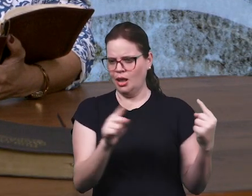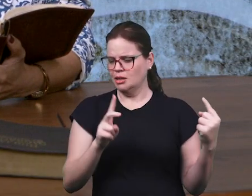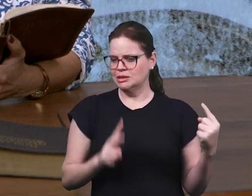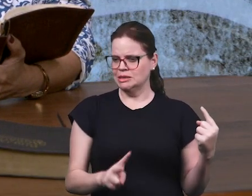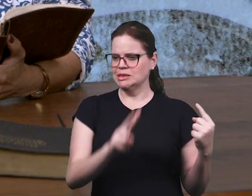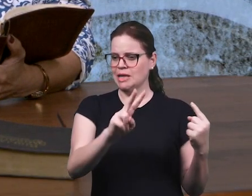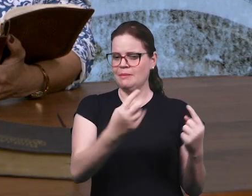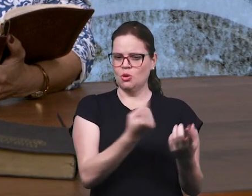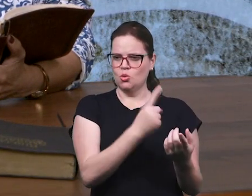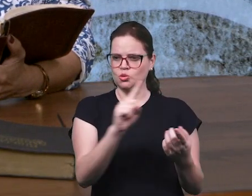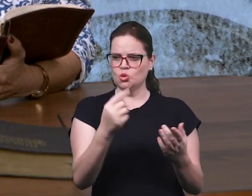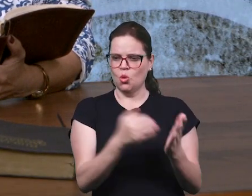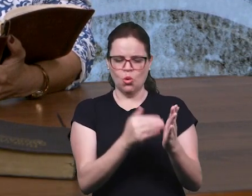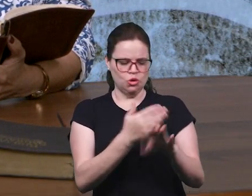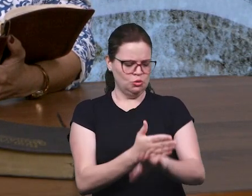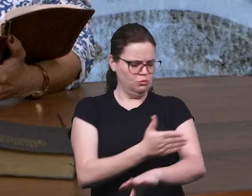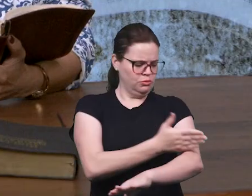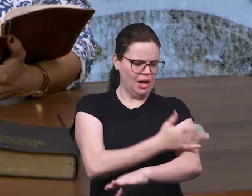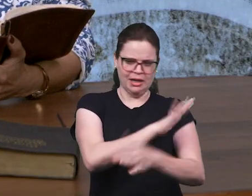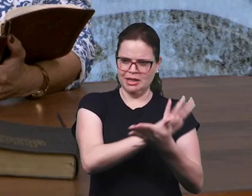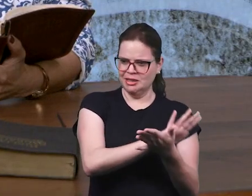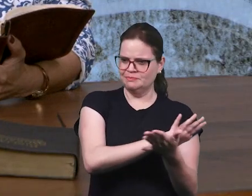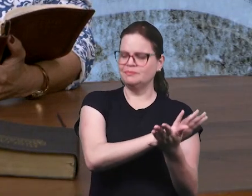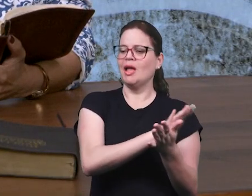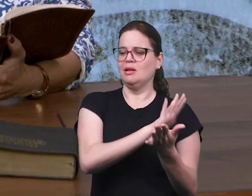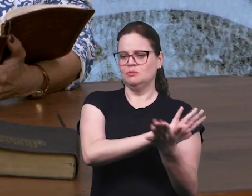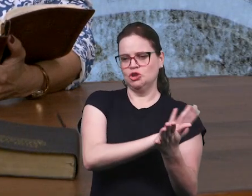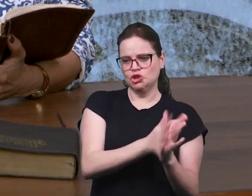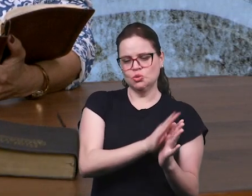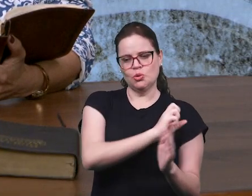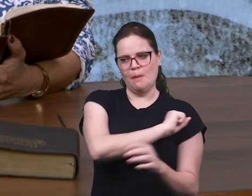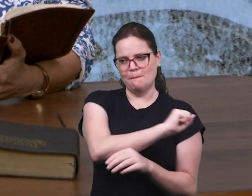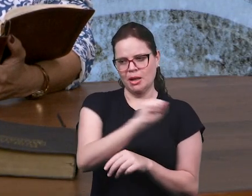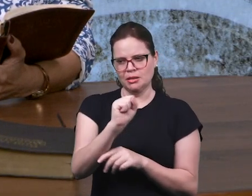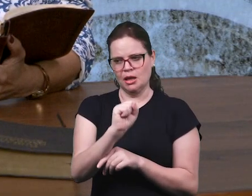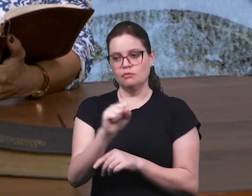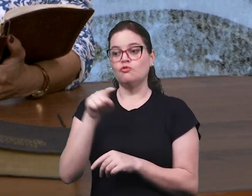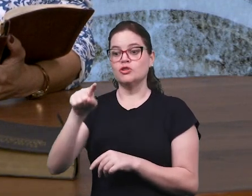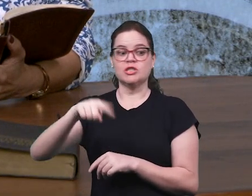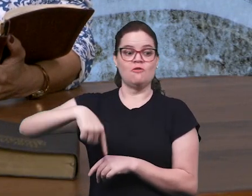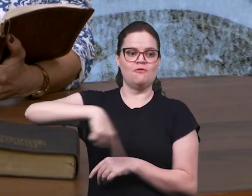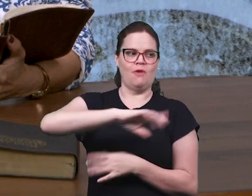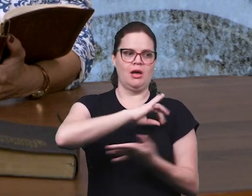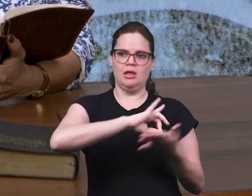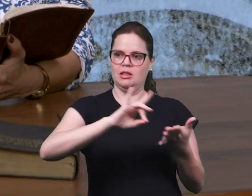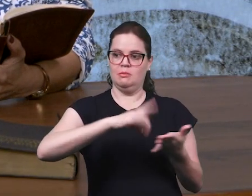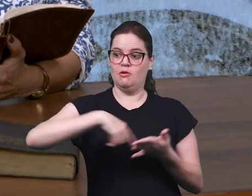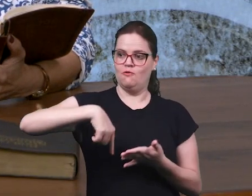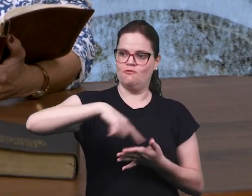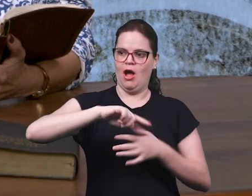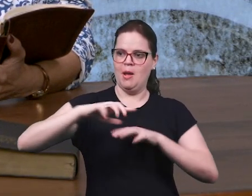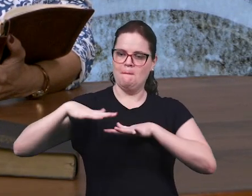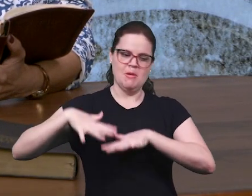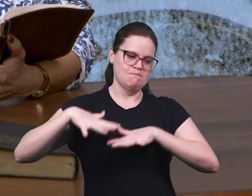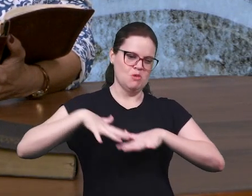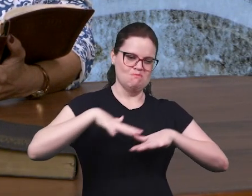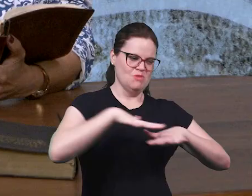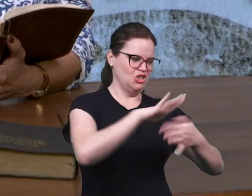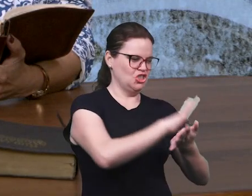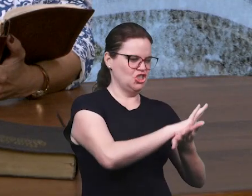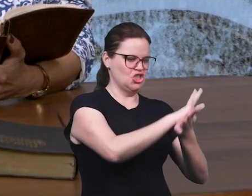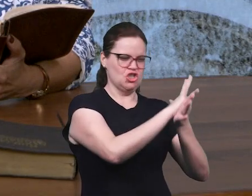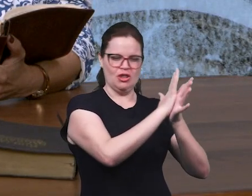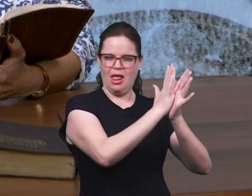a Amaleque e destrói totalmente a tudo o que tiver e não lhe perdoes.